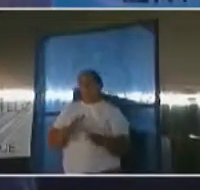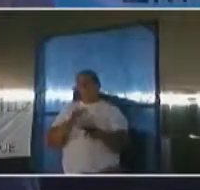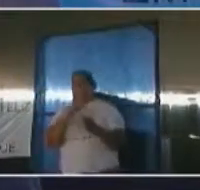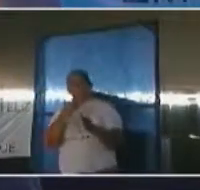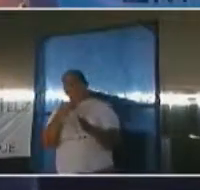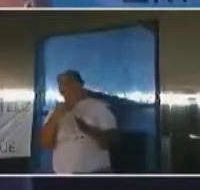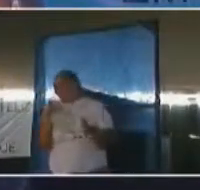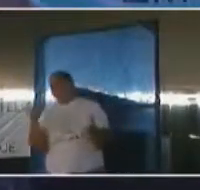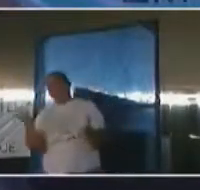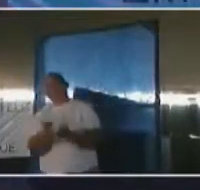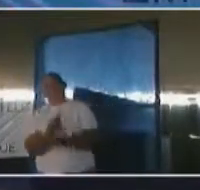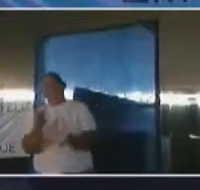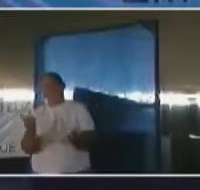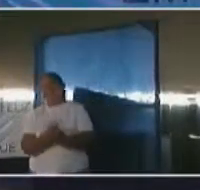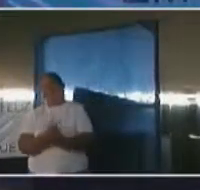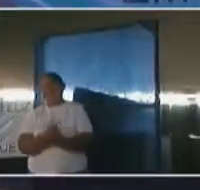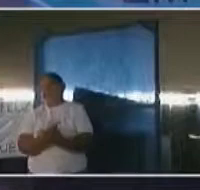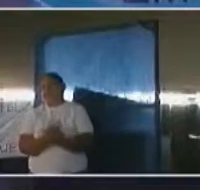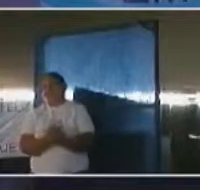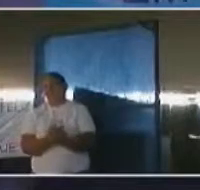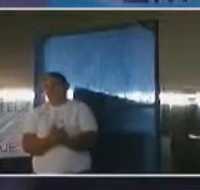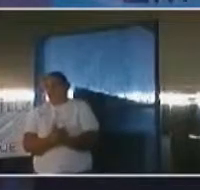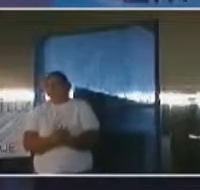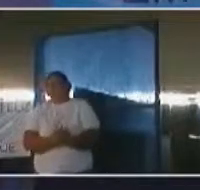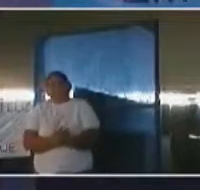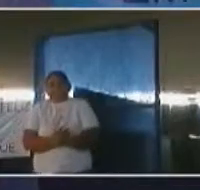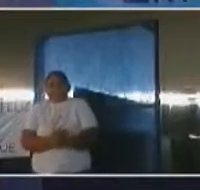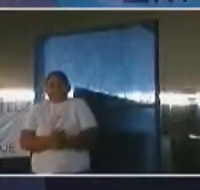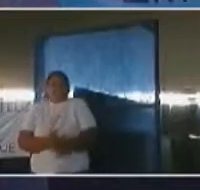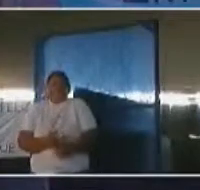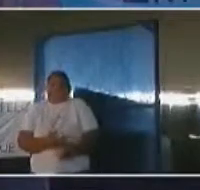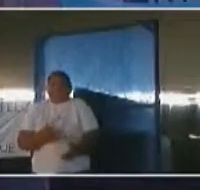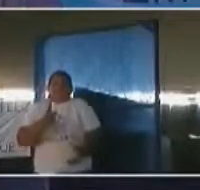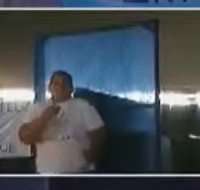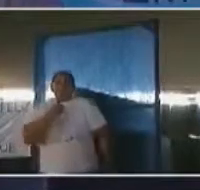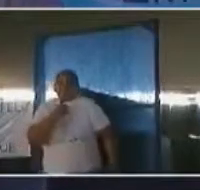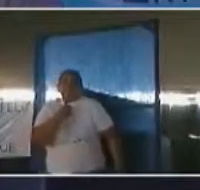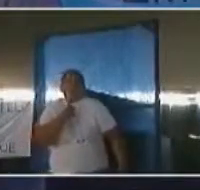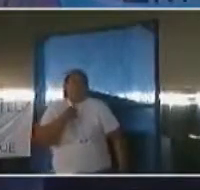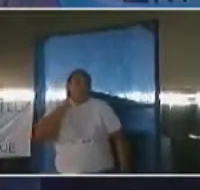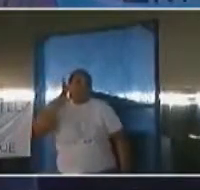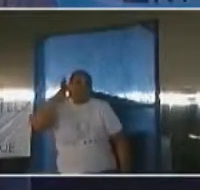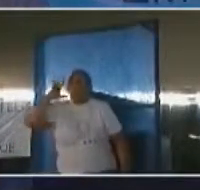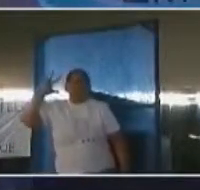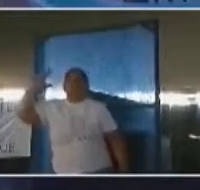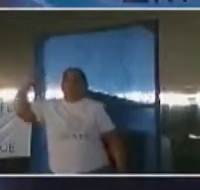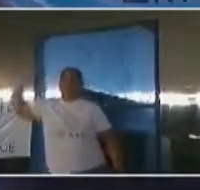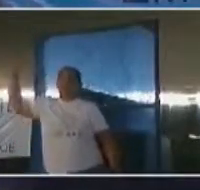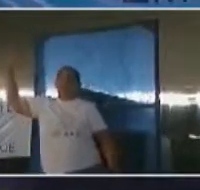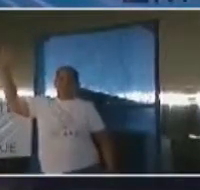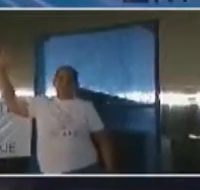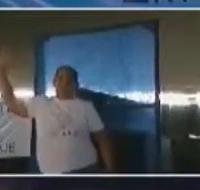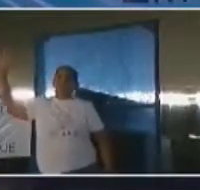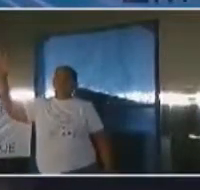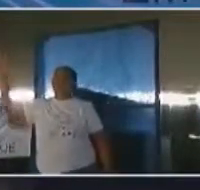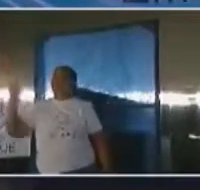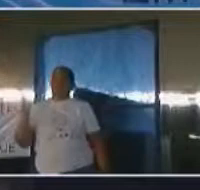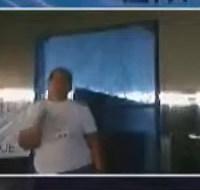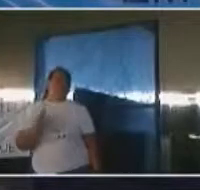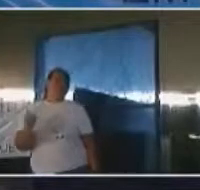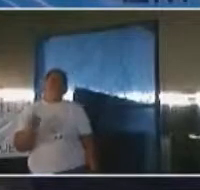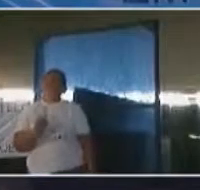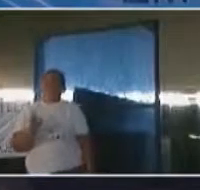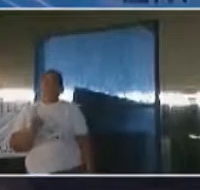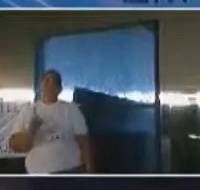Nem sempre aquele sonho de voar se concretizava em sua plenitude. Havia problemas,